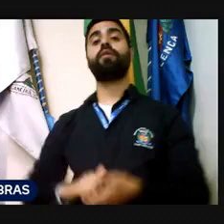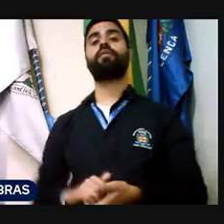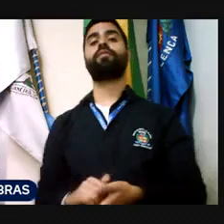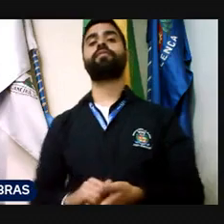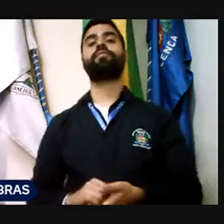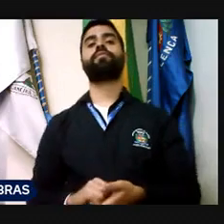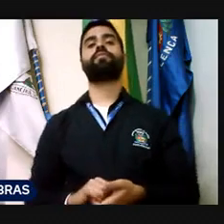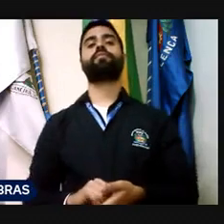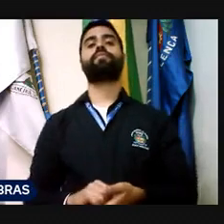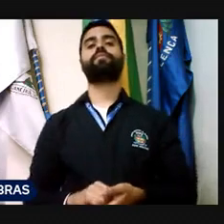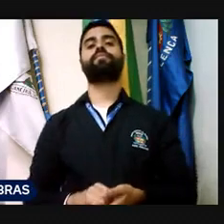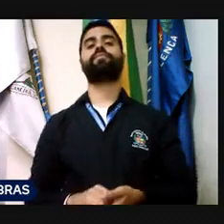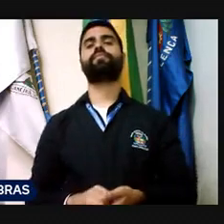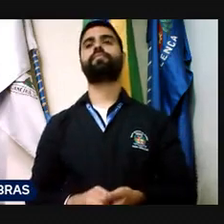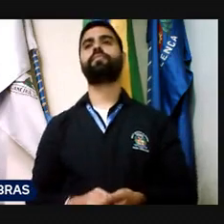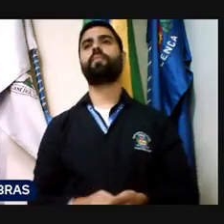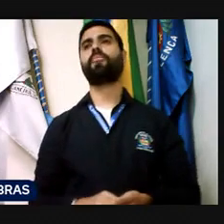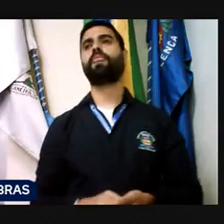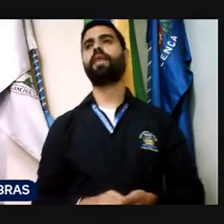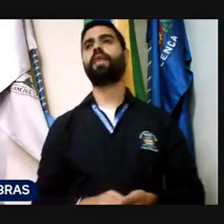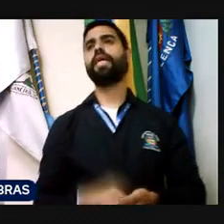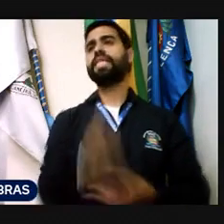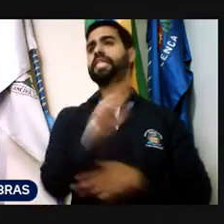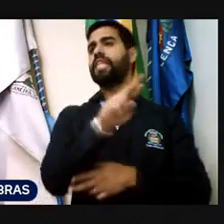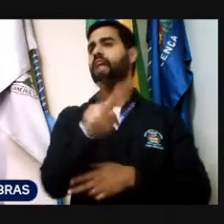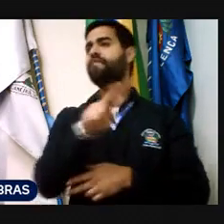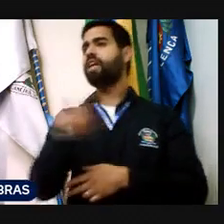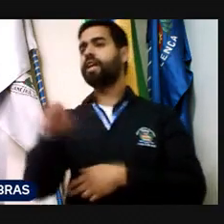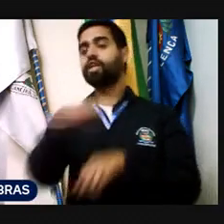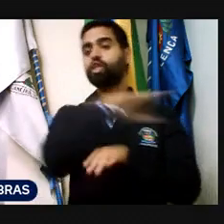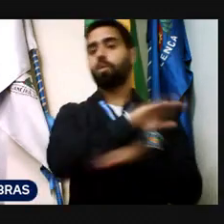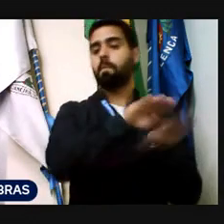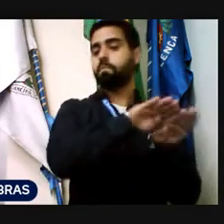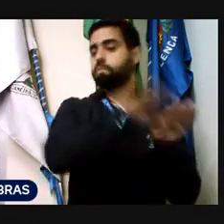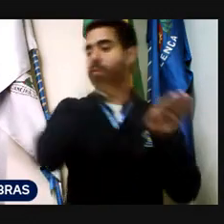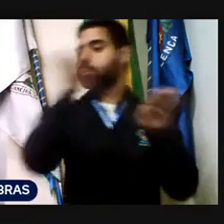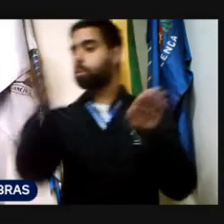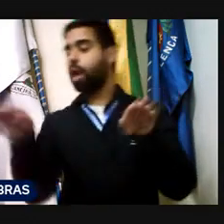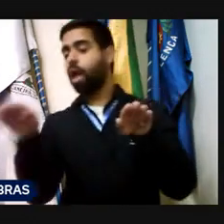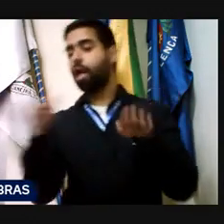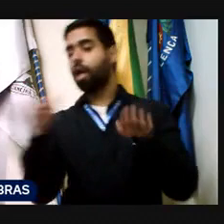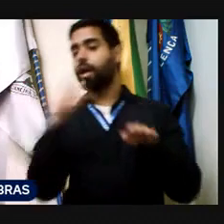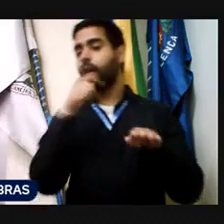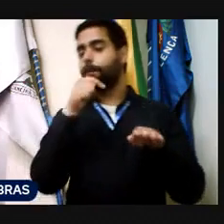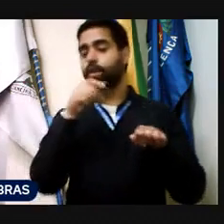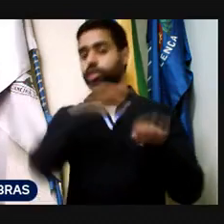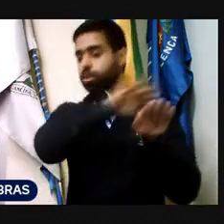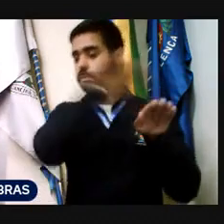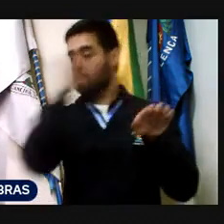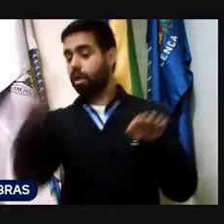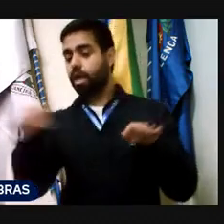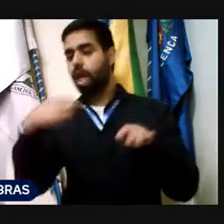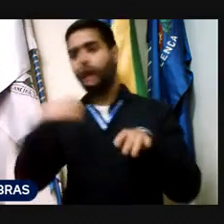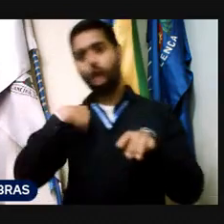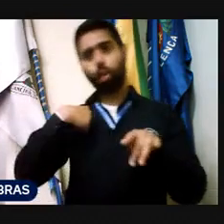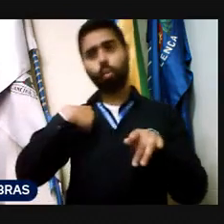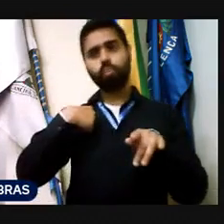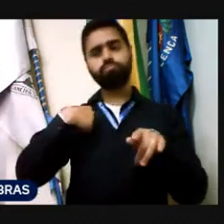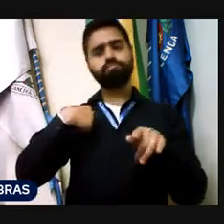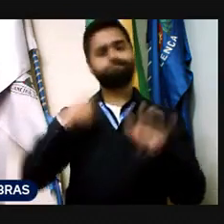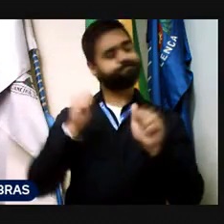a colocação de inúmeras pontes dentro do distrito, na qual eu tive uma participação,